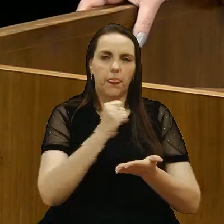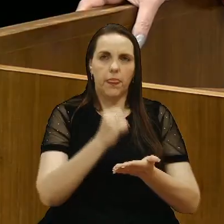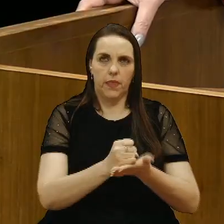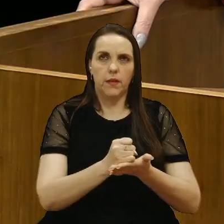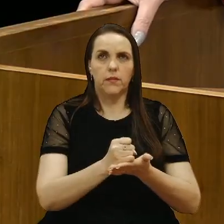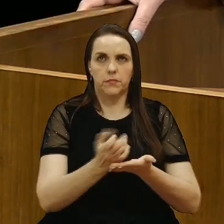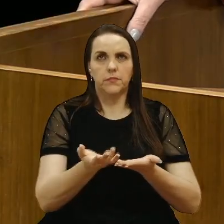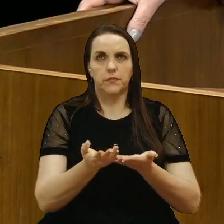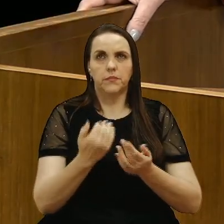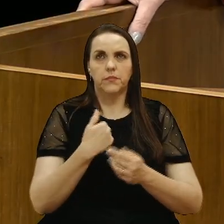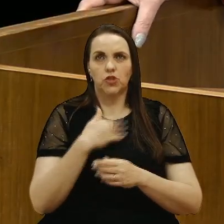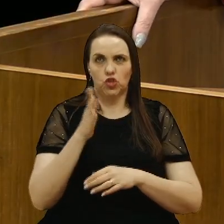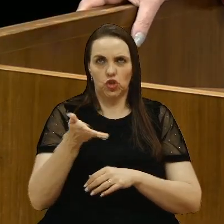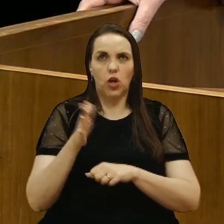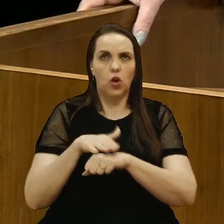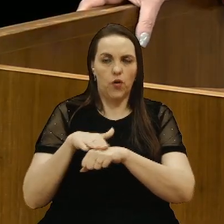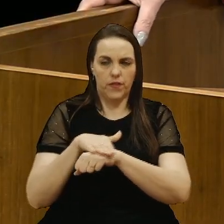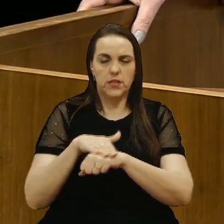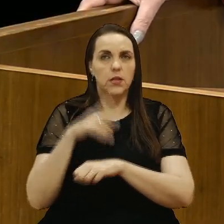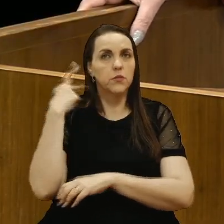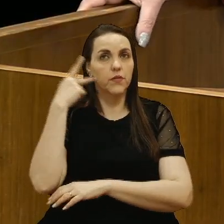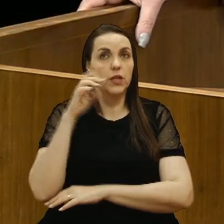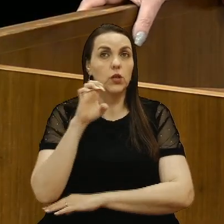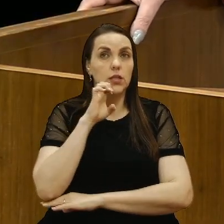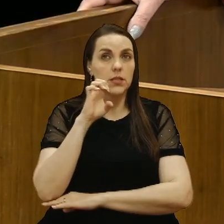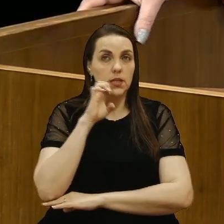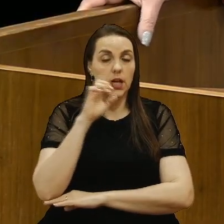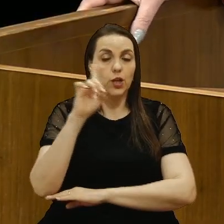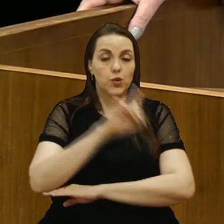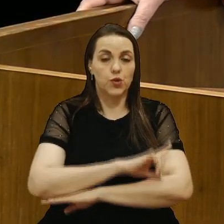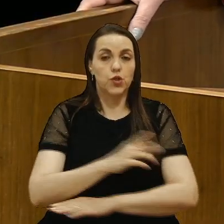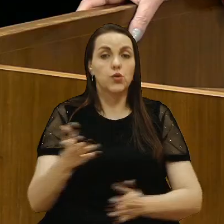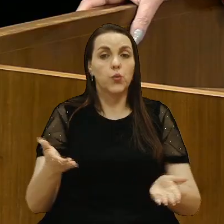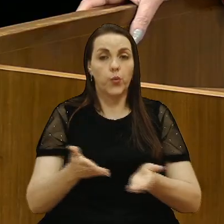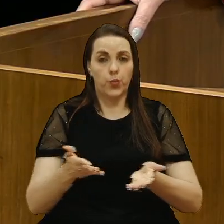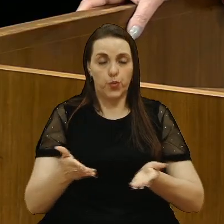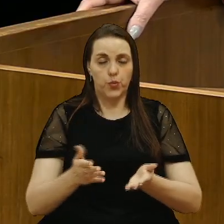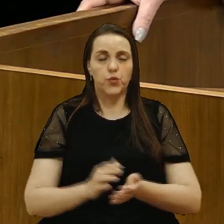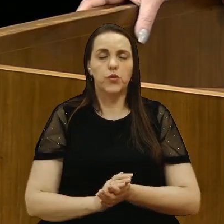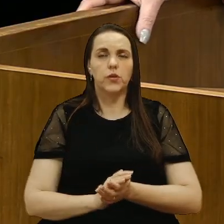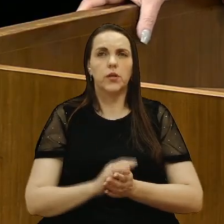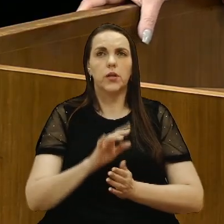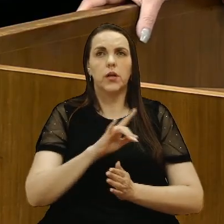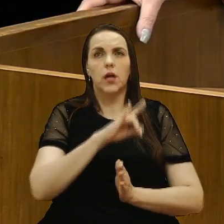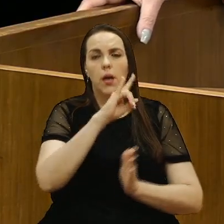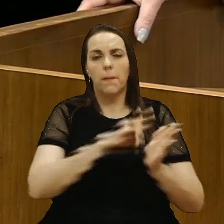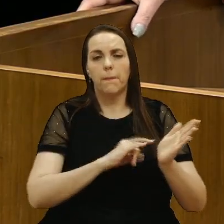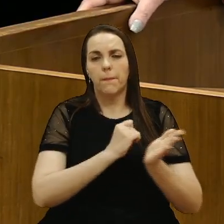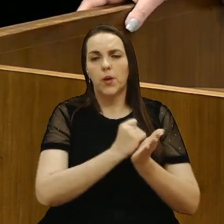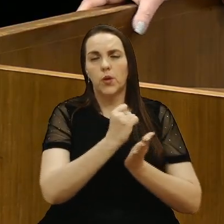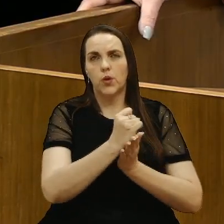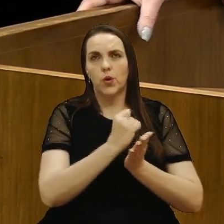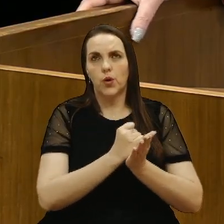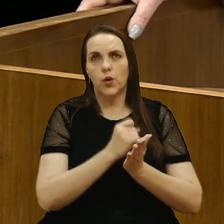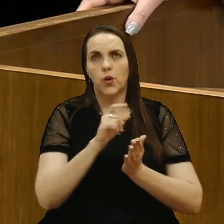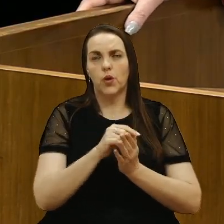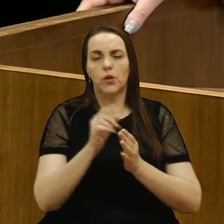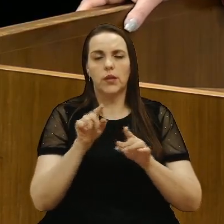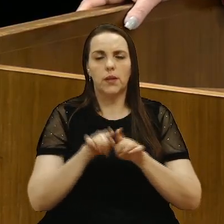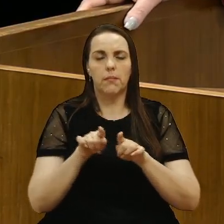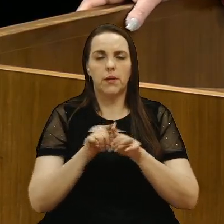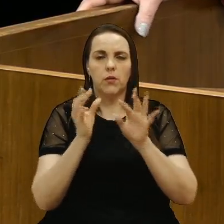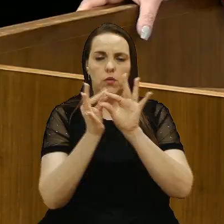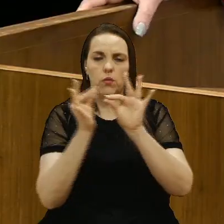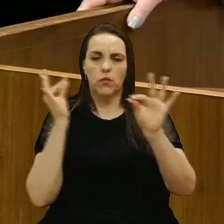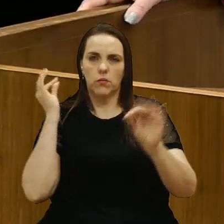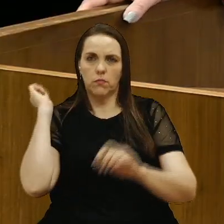já conversamos com a vereadora Estela, no dia de hoje, um protocolo sobre a questão dos lanceiros negros. Eu tenho o